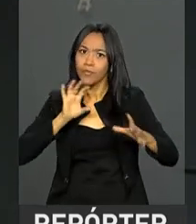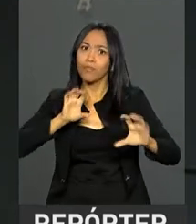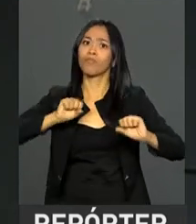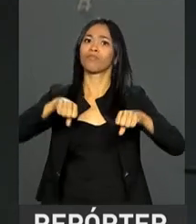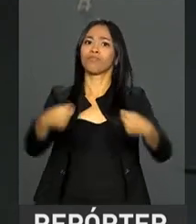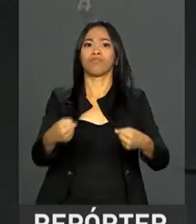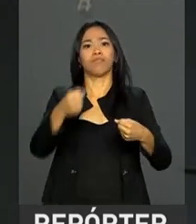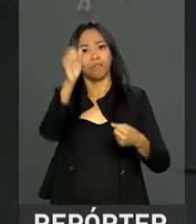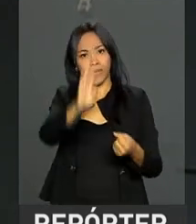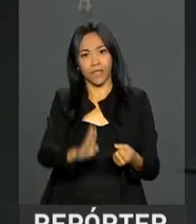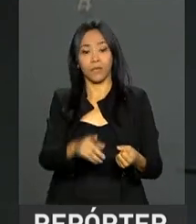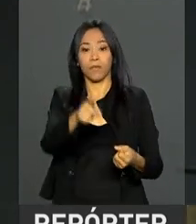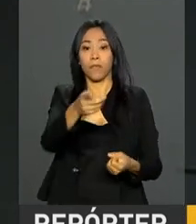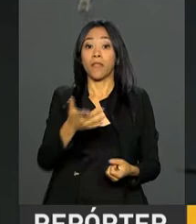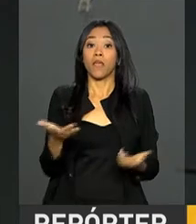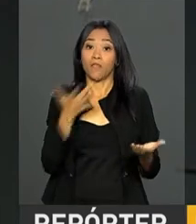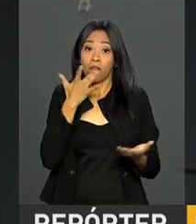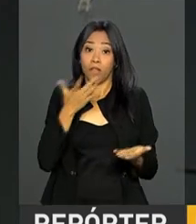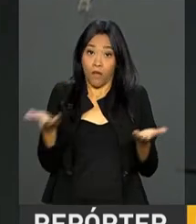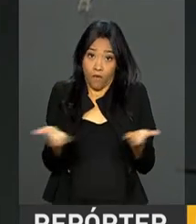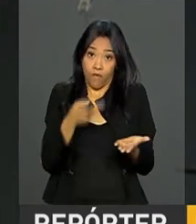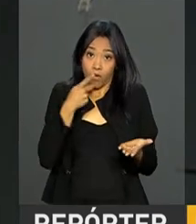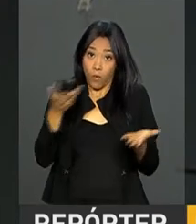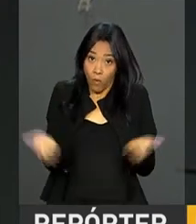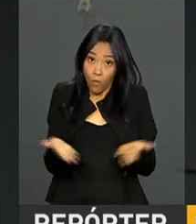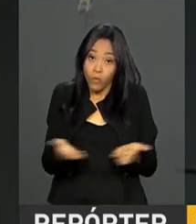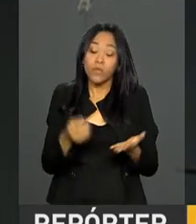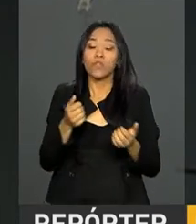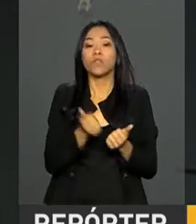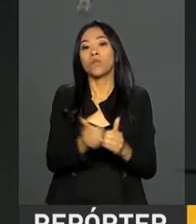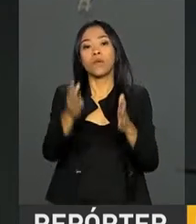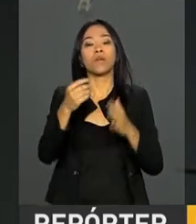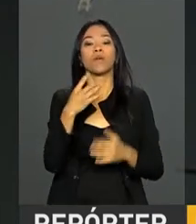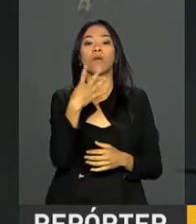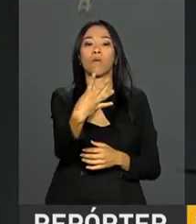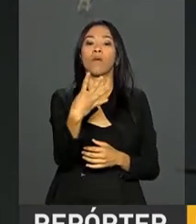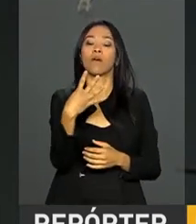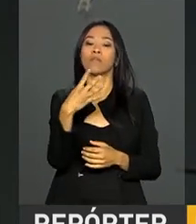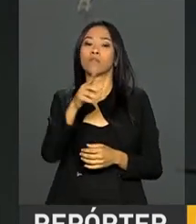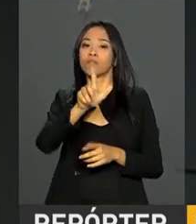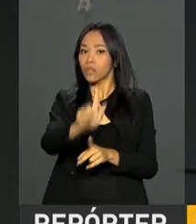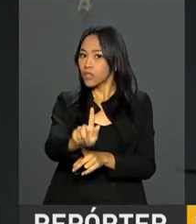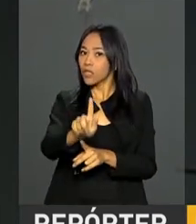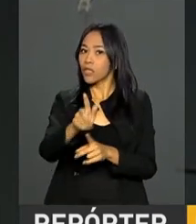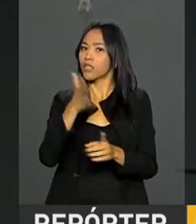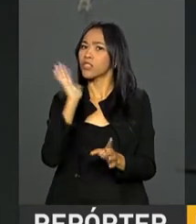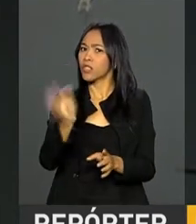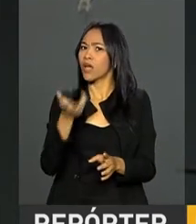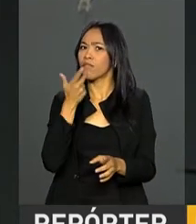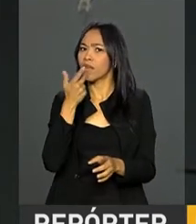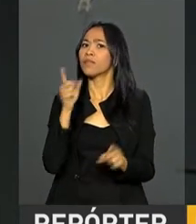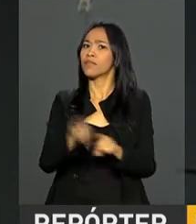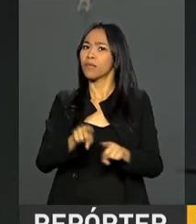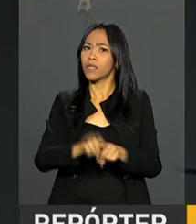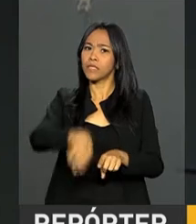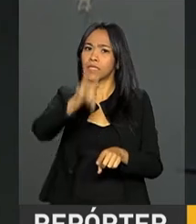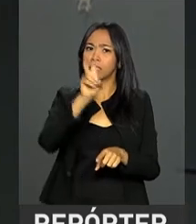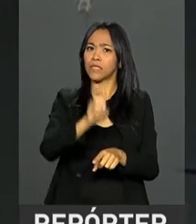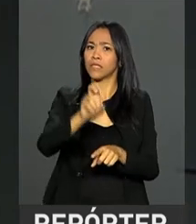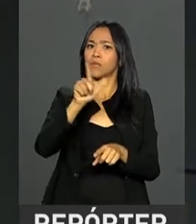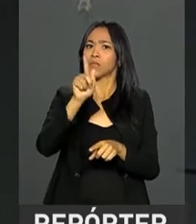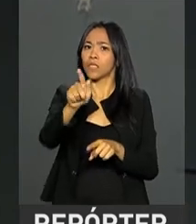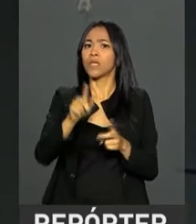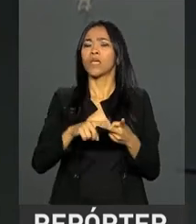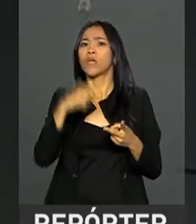hoje iniciando 4g mas agora já falam em 5 g falando internet das